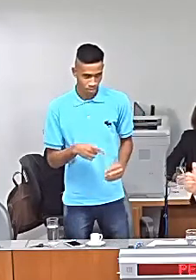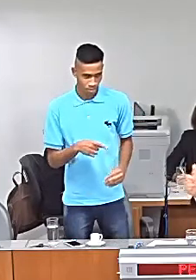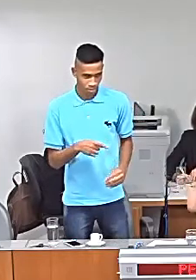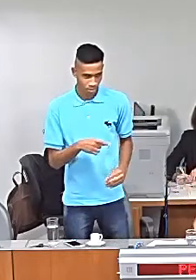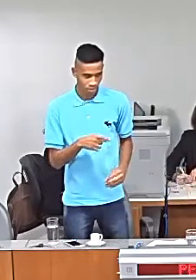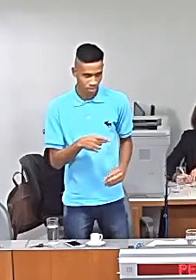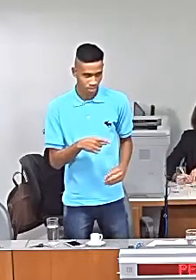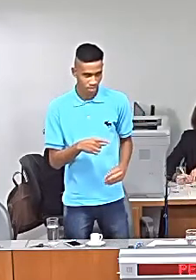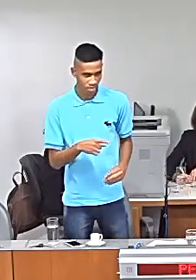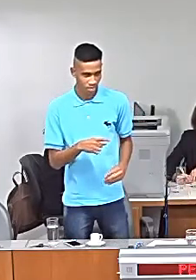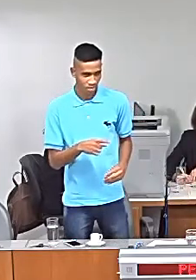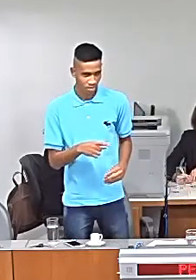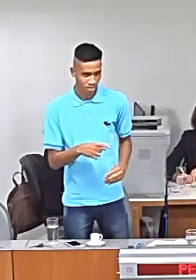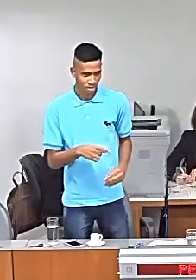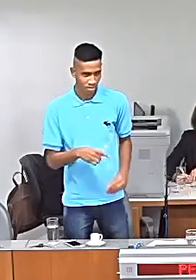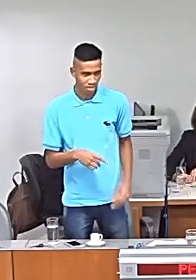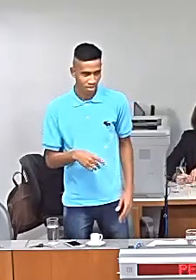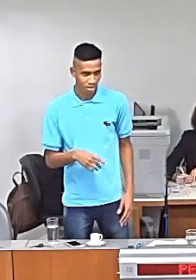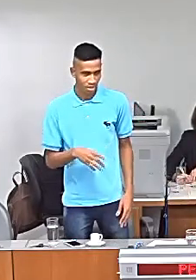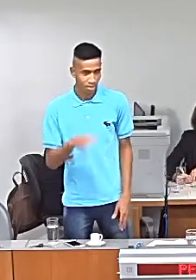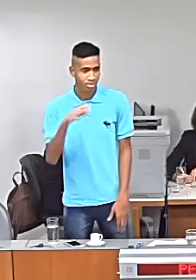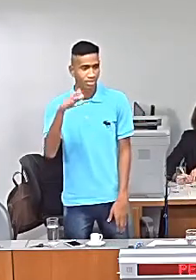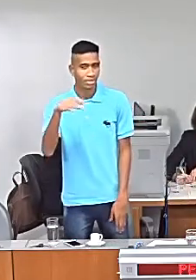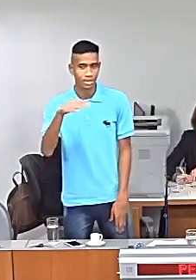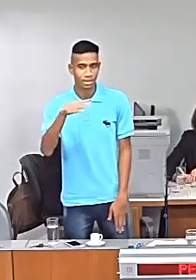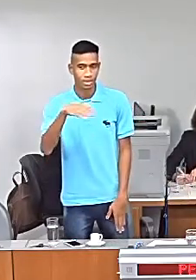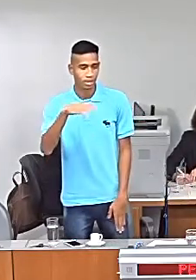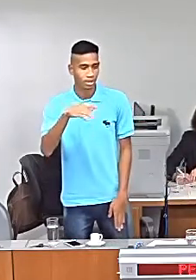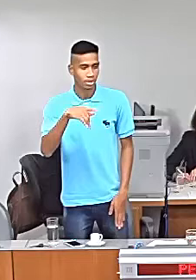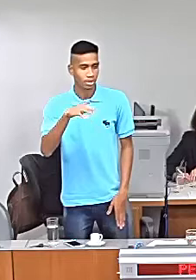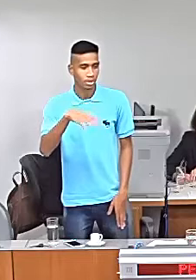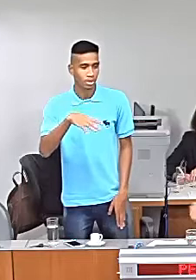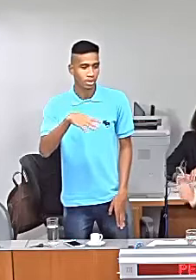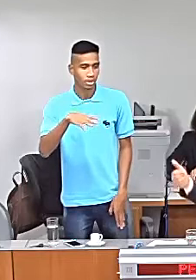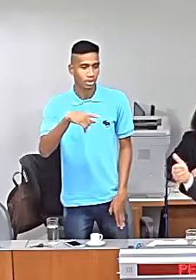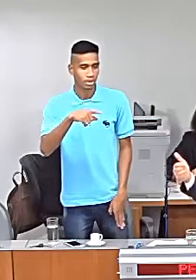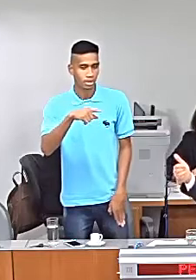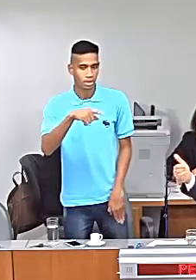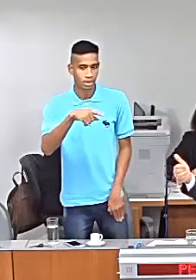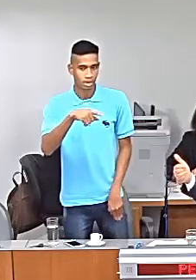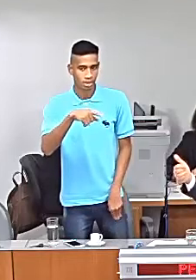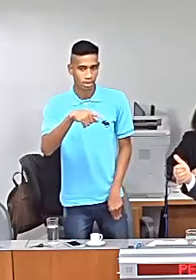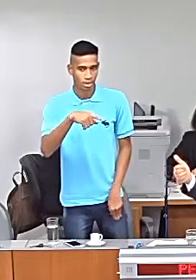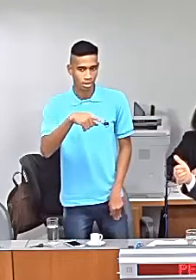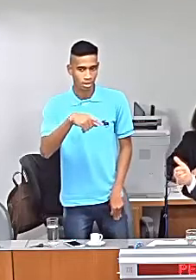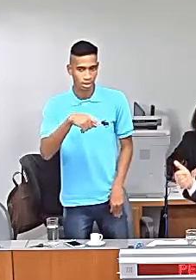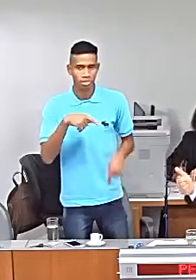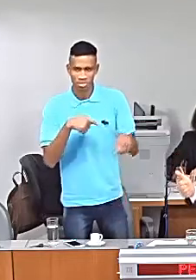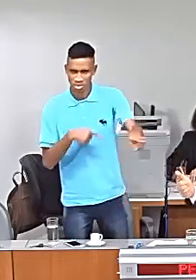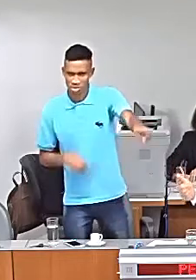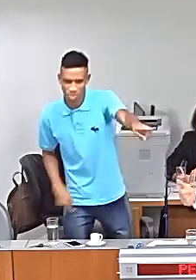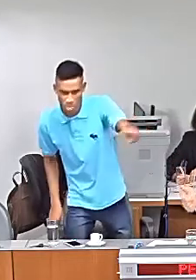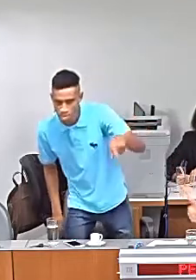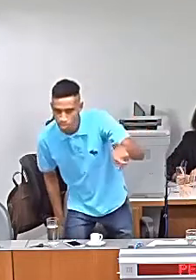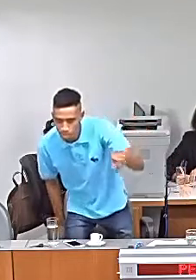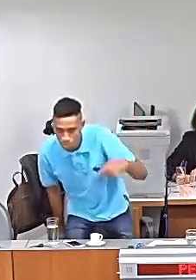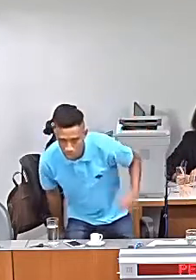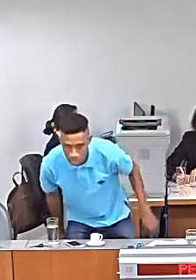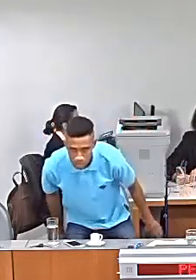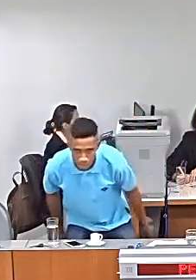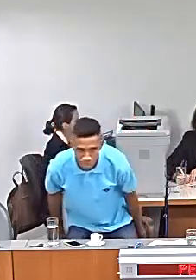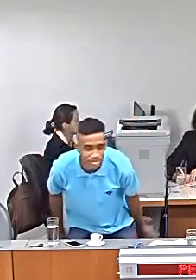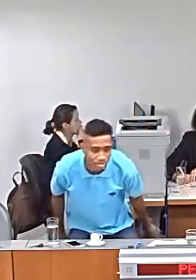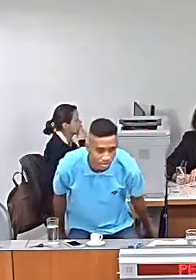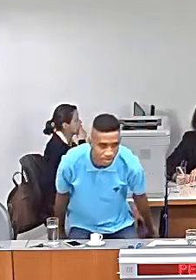Ele está... É porque a Ana Paula está querendo incrementar? Depois eu vou passar para a Ana Paula. Ele quer falar também? Não,